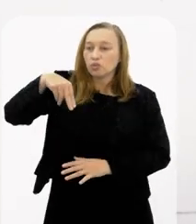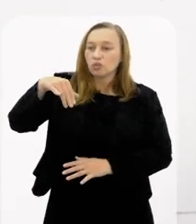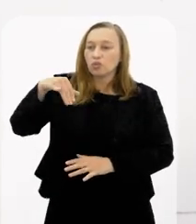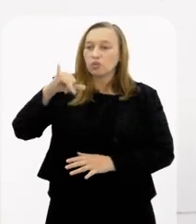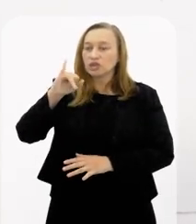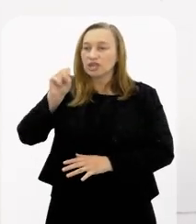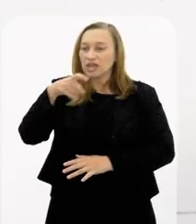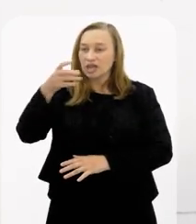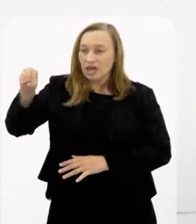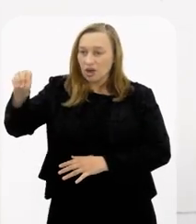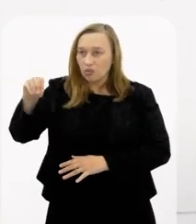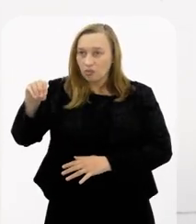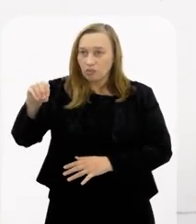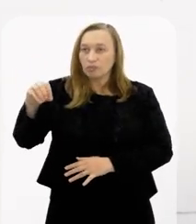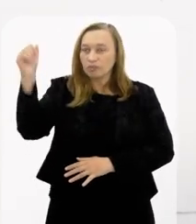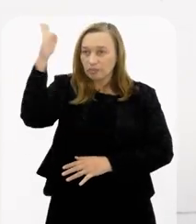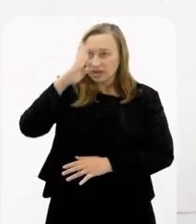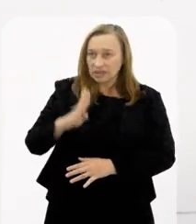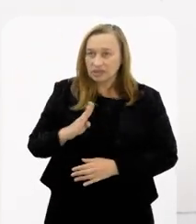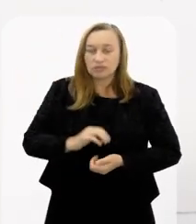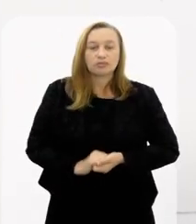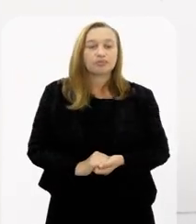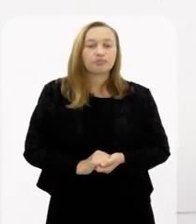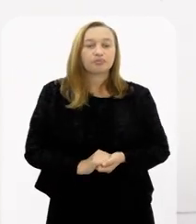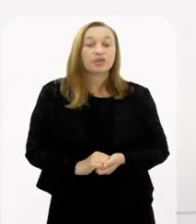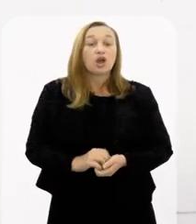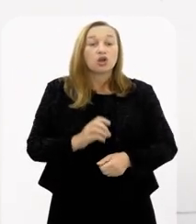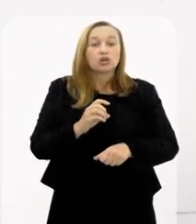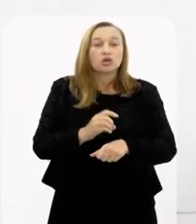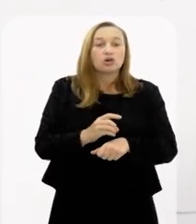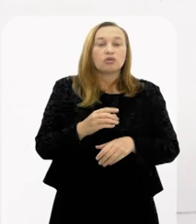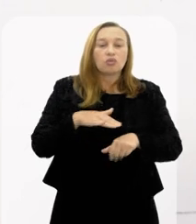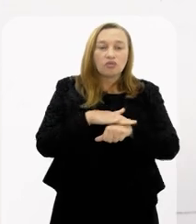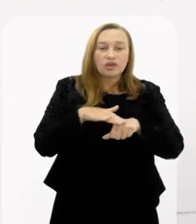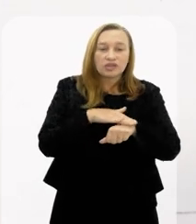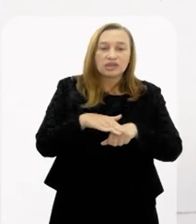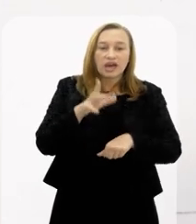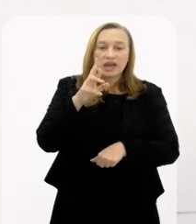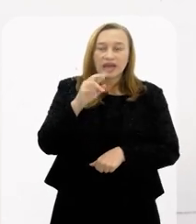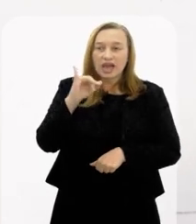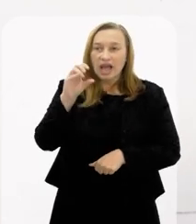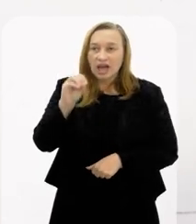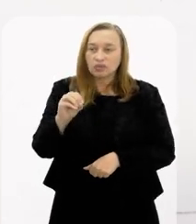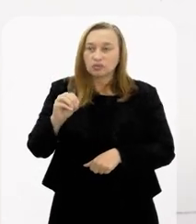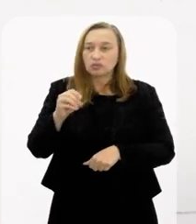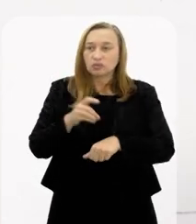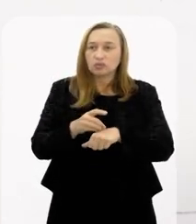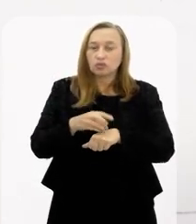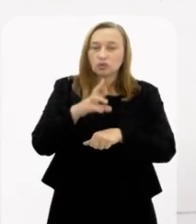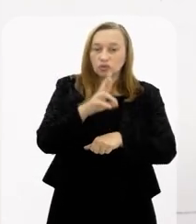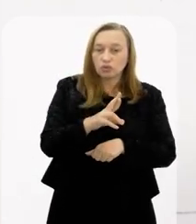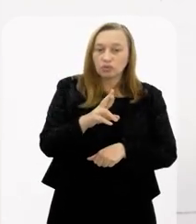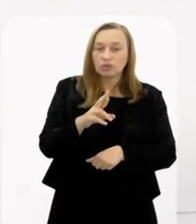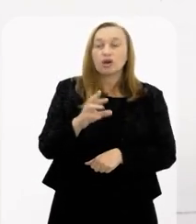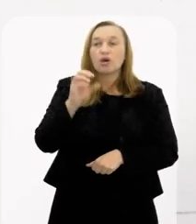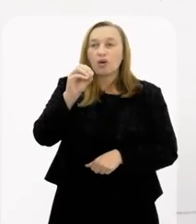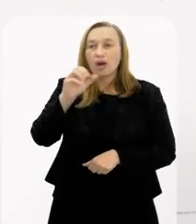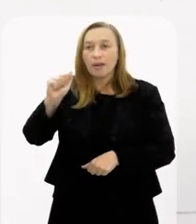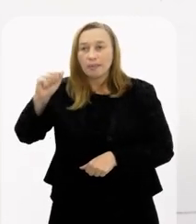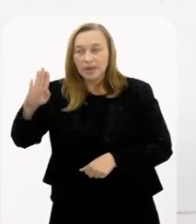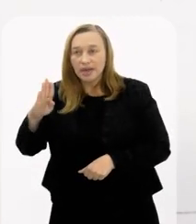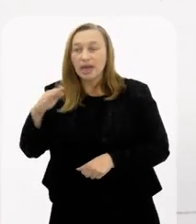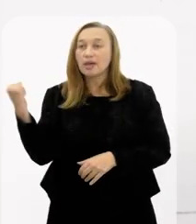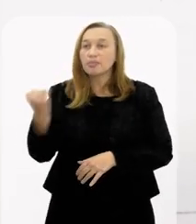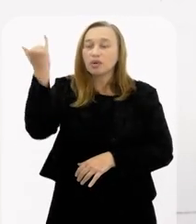àquilo que nos interessa o direito do consumidor começar aqui com o Dr Ricardo meu colega da OAB trazendo a importância